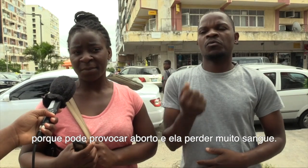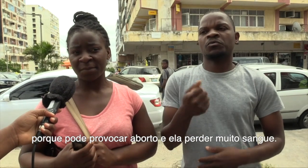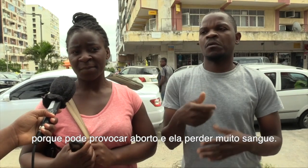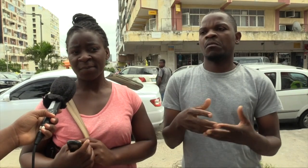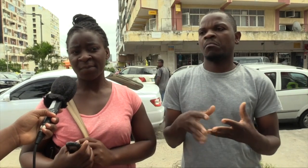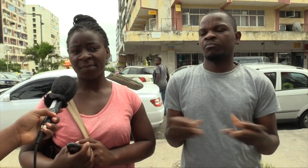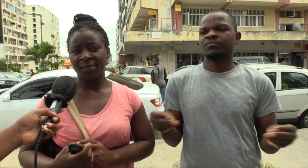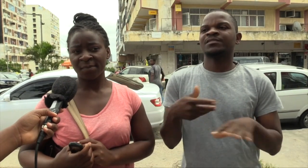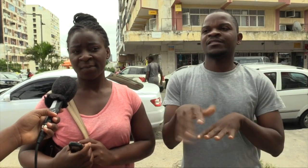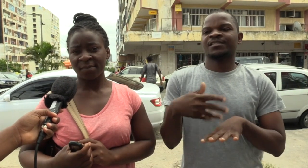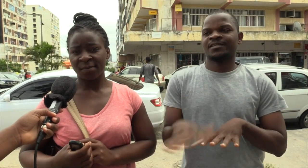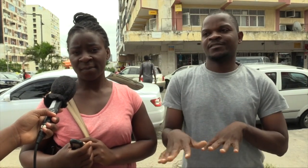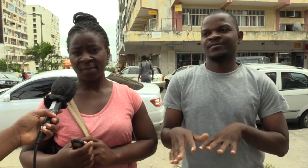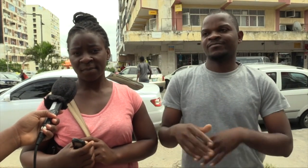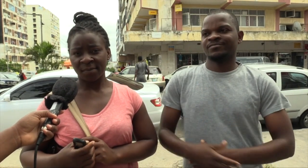sangue.